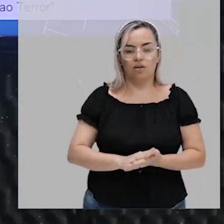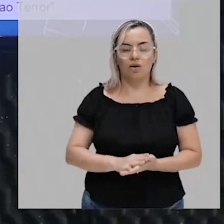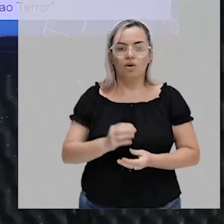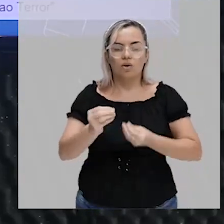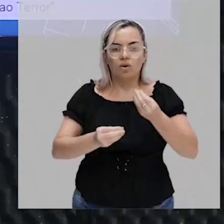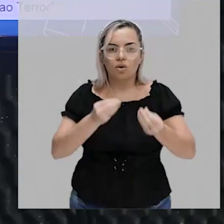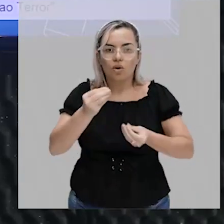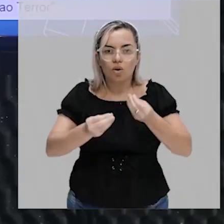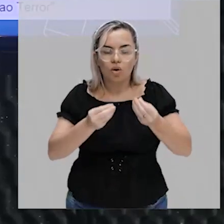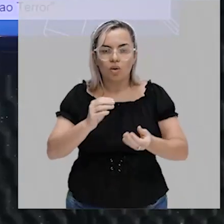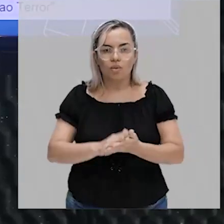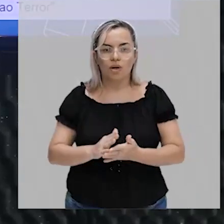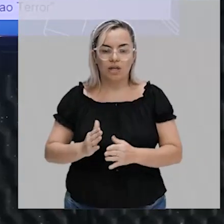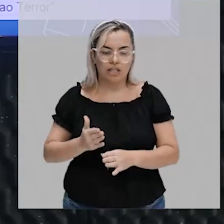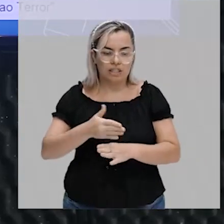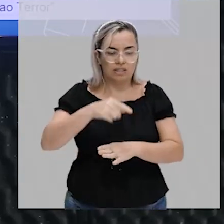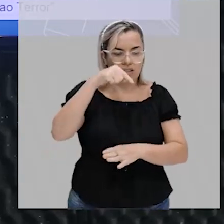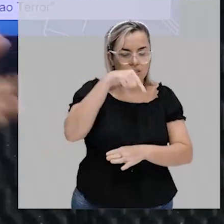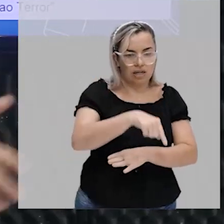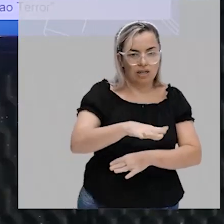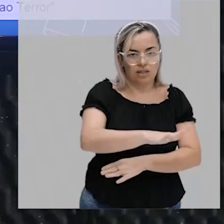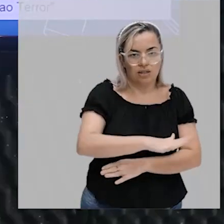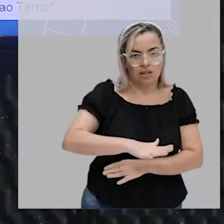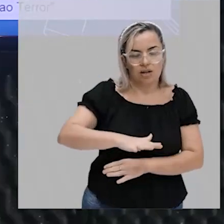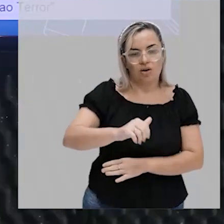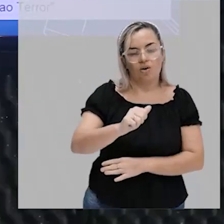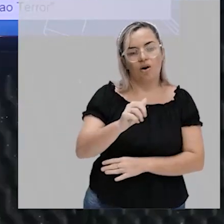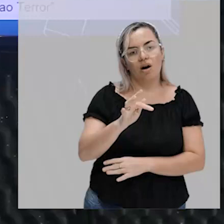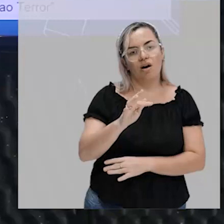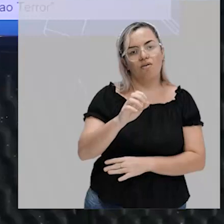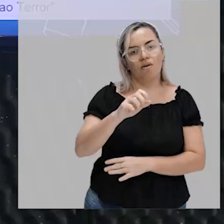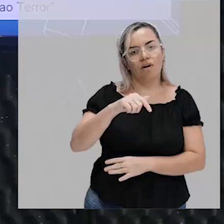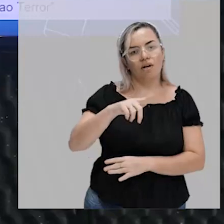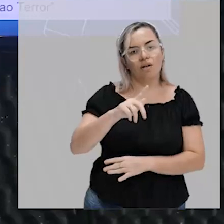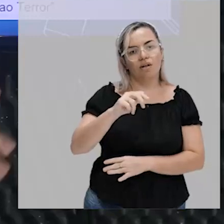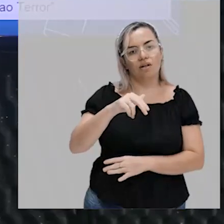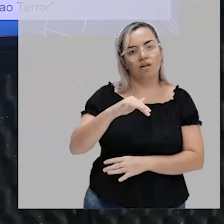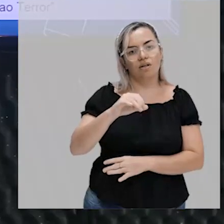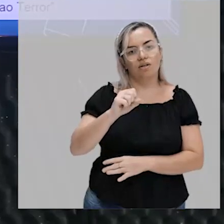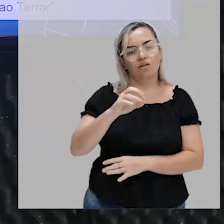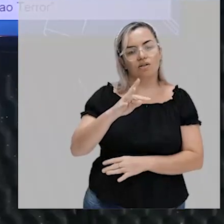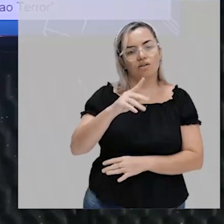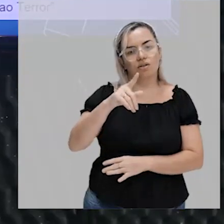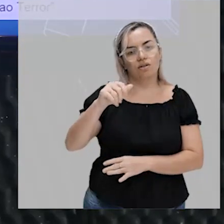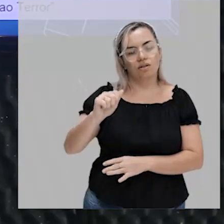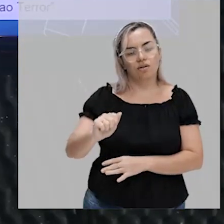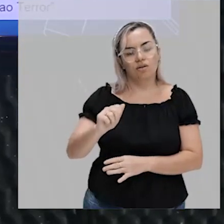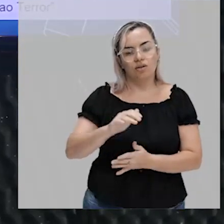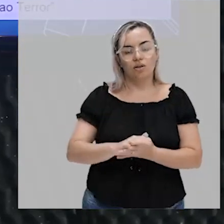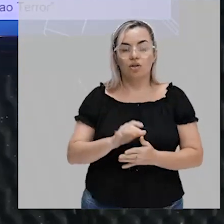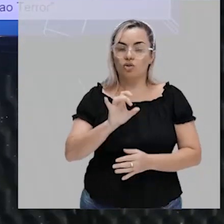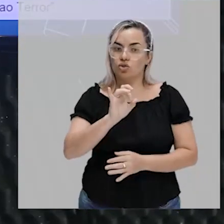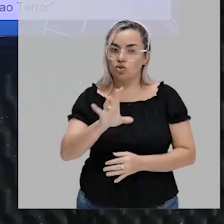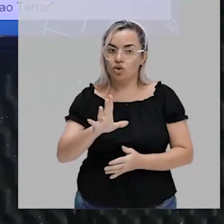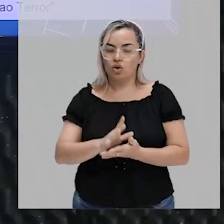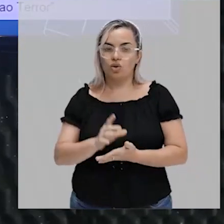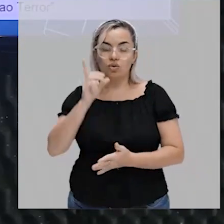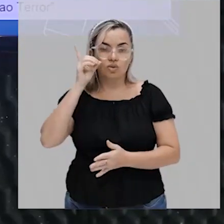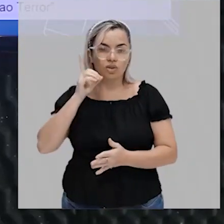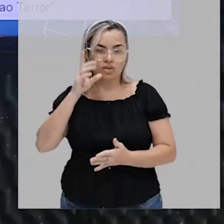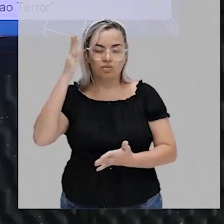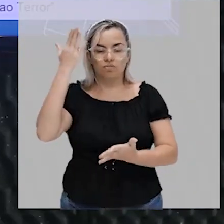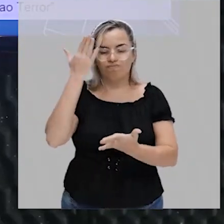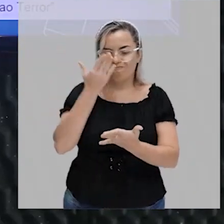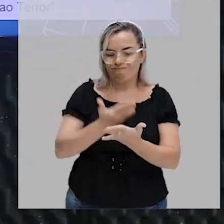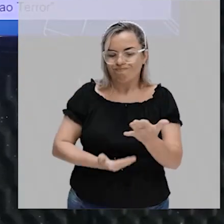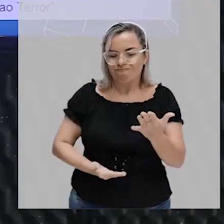dá para dizer que é guerra porque o regime talibã não tinha como confrontar o exército norte-americano, só que os Estados Unidos se perderam, né? Tiveram que reorganizar todo aquele